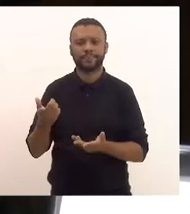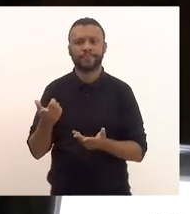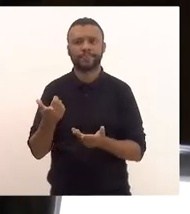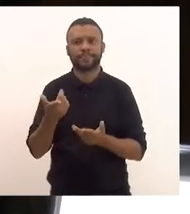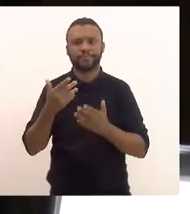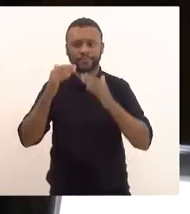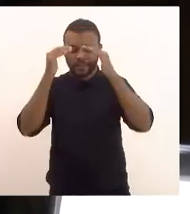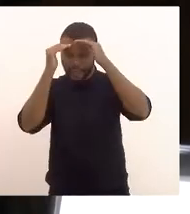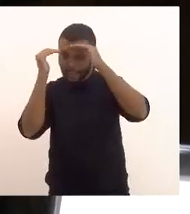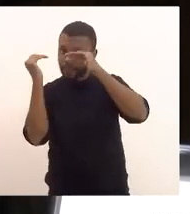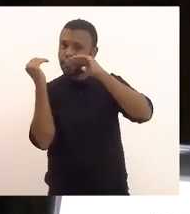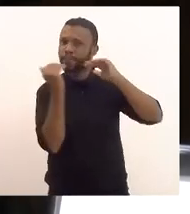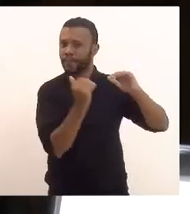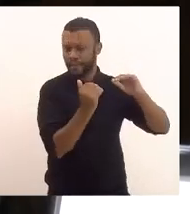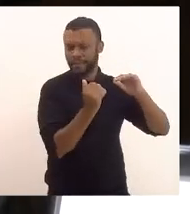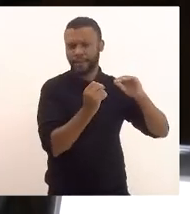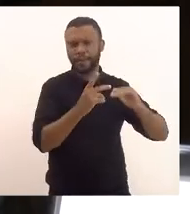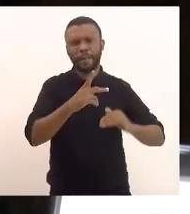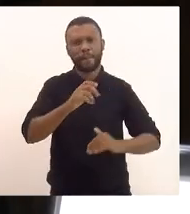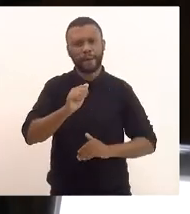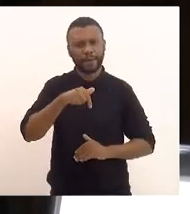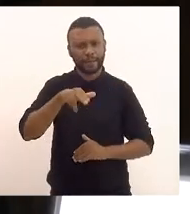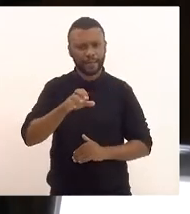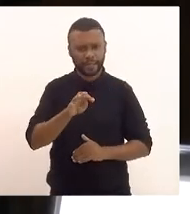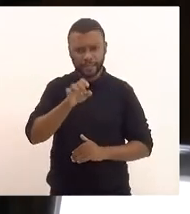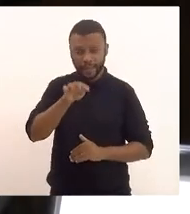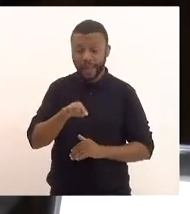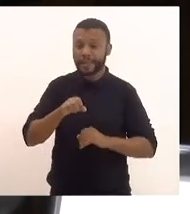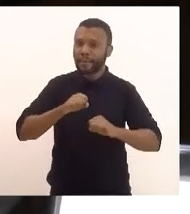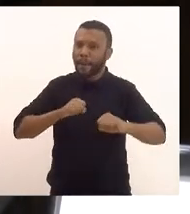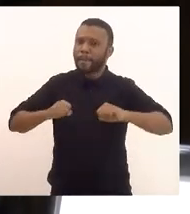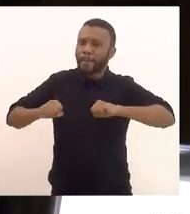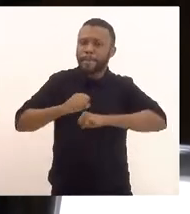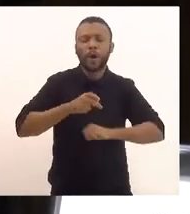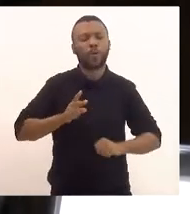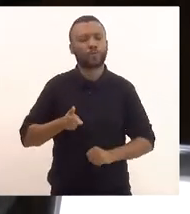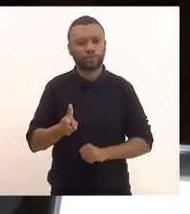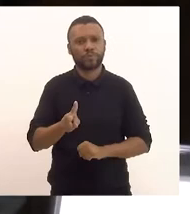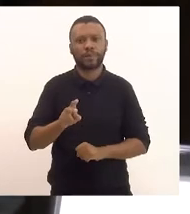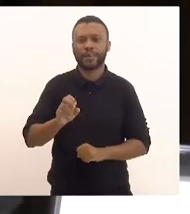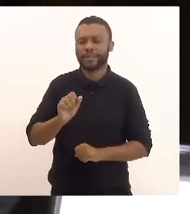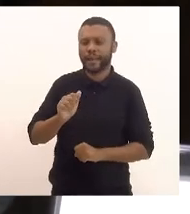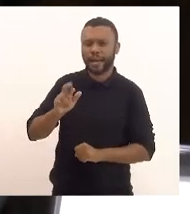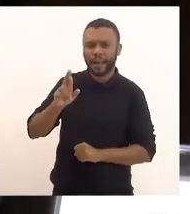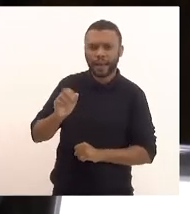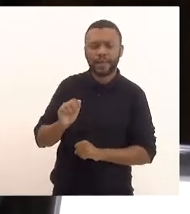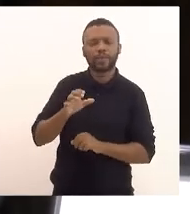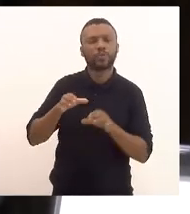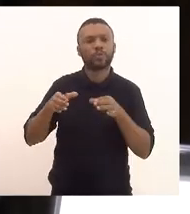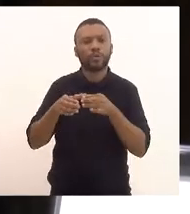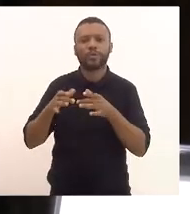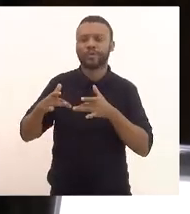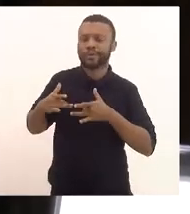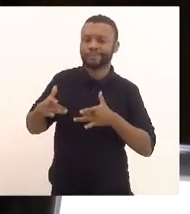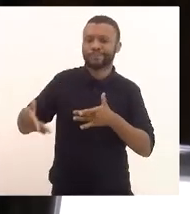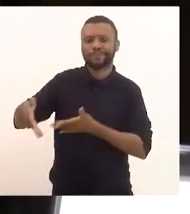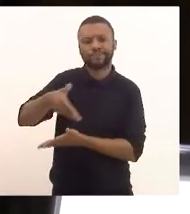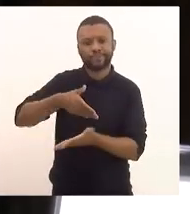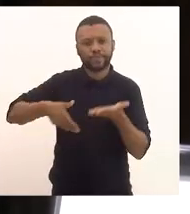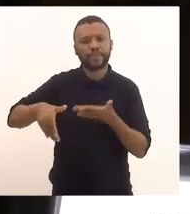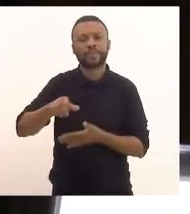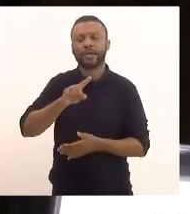respeita Paquetá né Essa Luta ainda continua a Sara da Teia de solidariedade da Zona Oeste